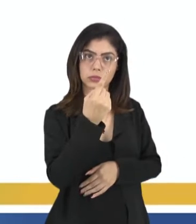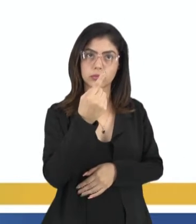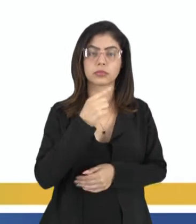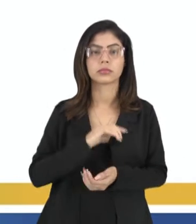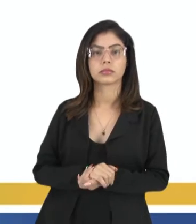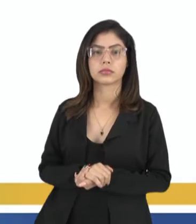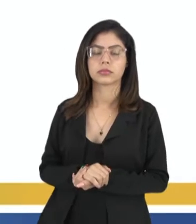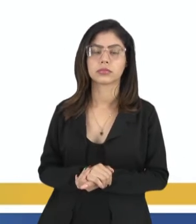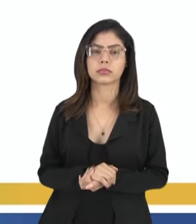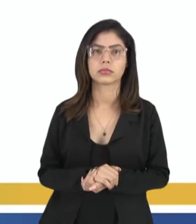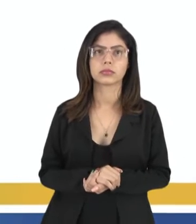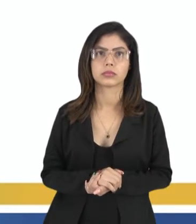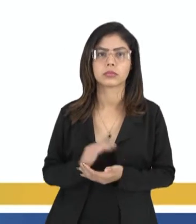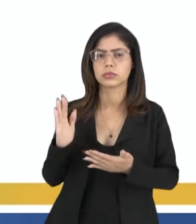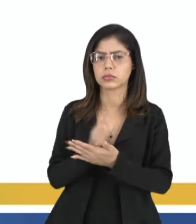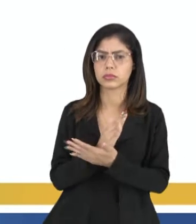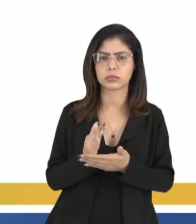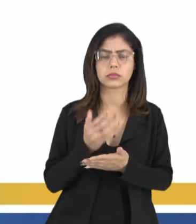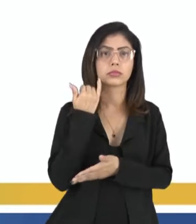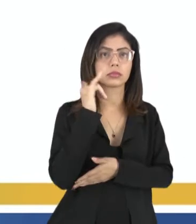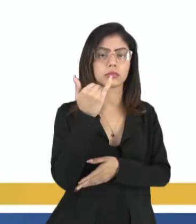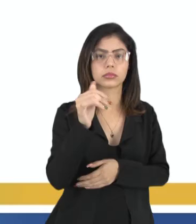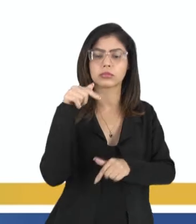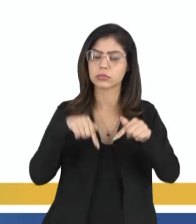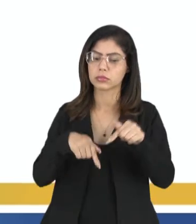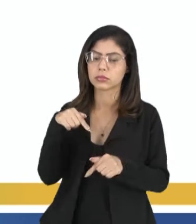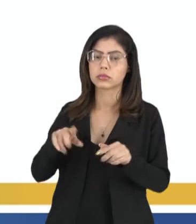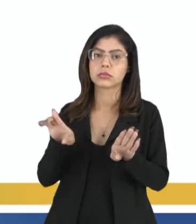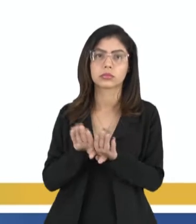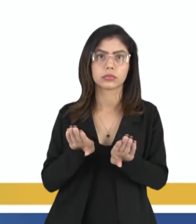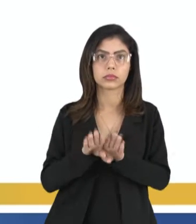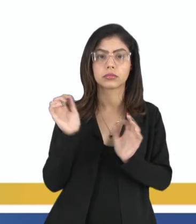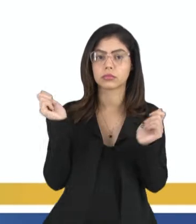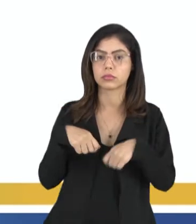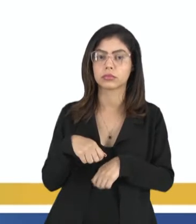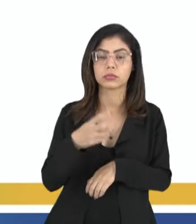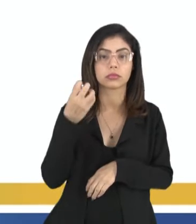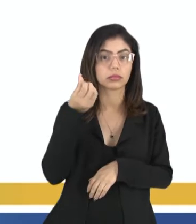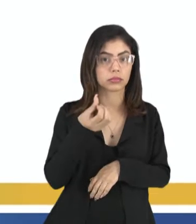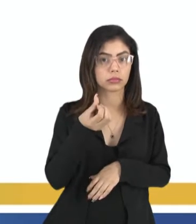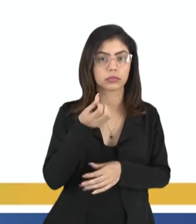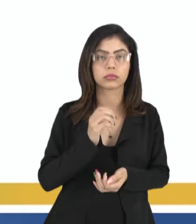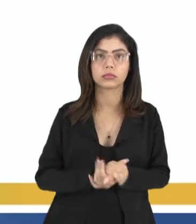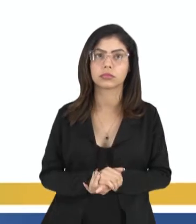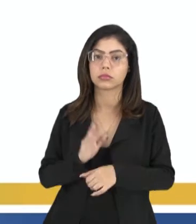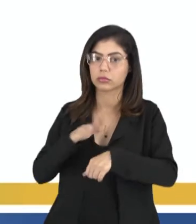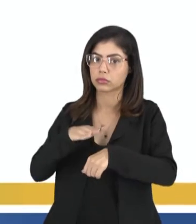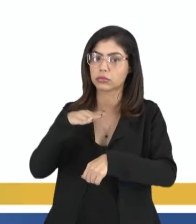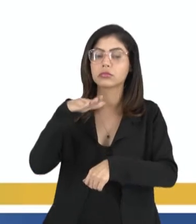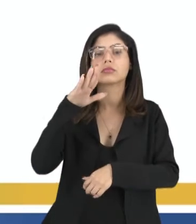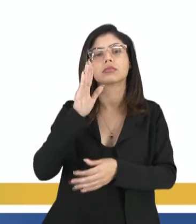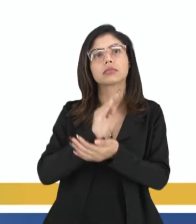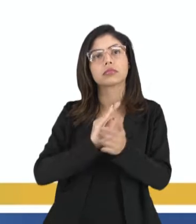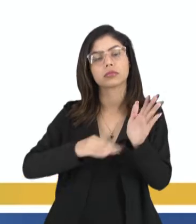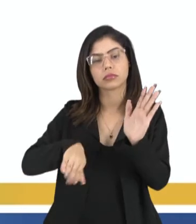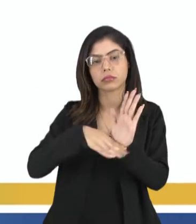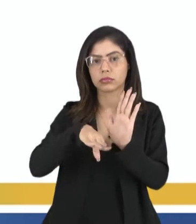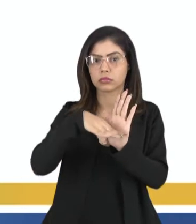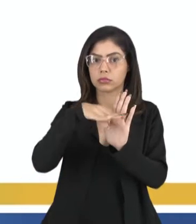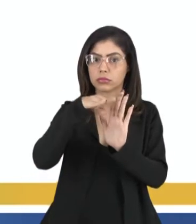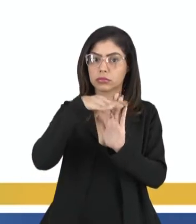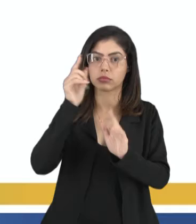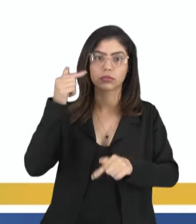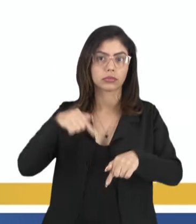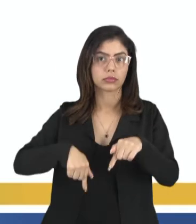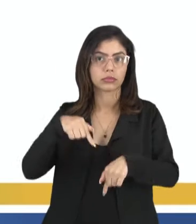camada, nós vamos ter alguns átomos de elementos químicos que vão possuir 6 camadas, e um máximo de camadas que um elemento